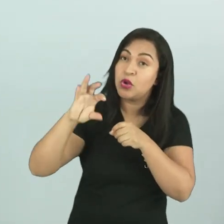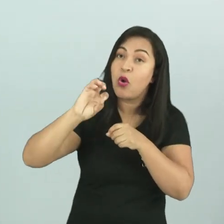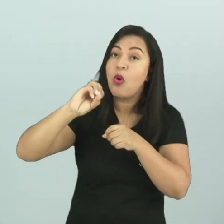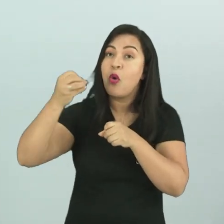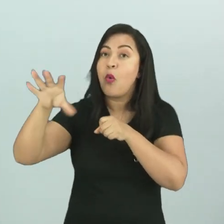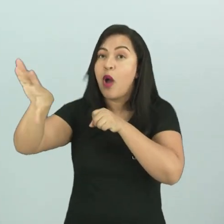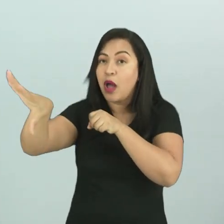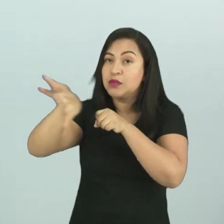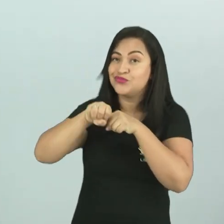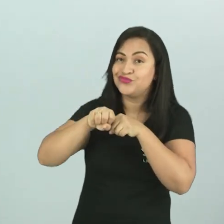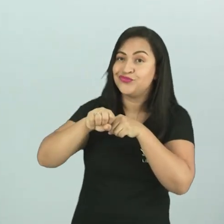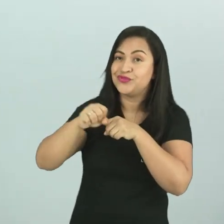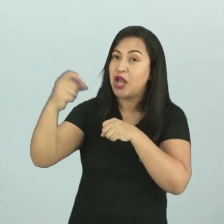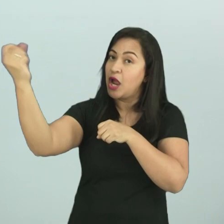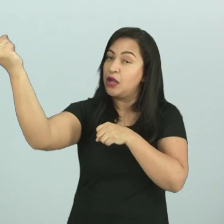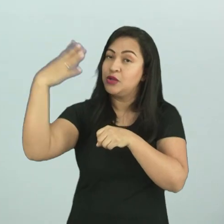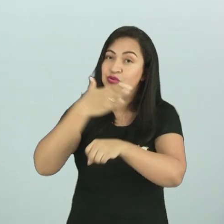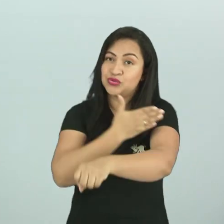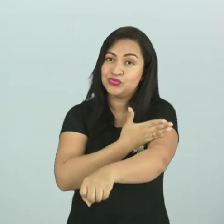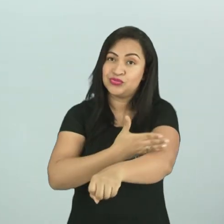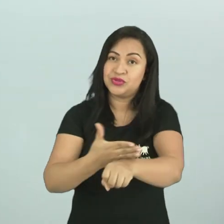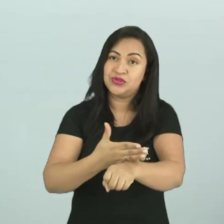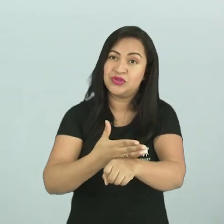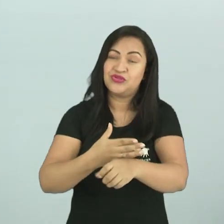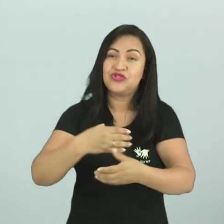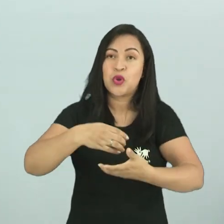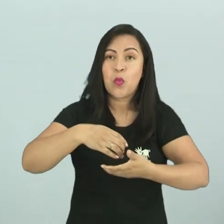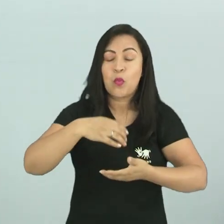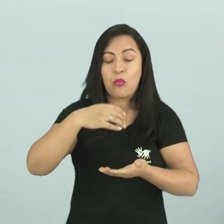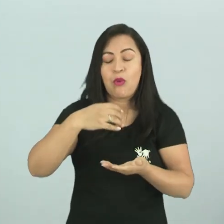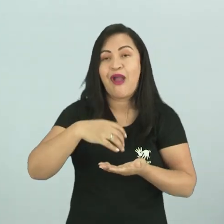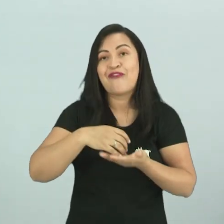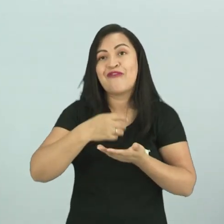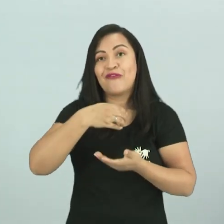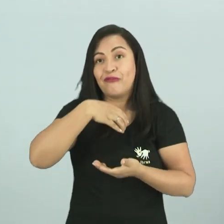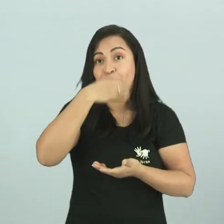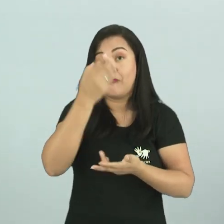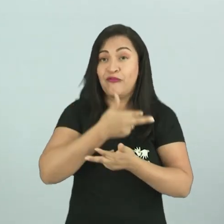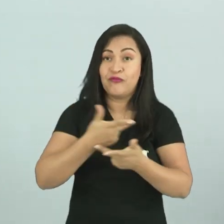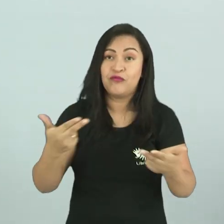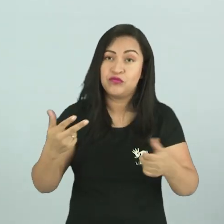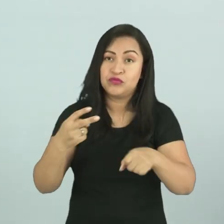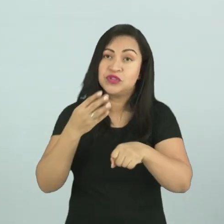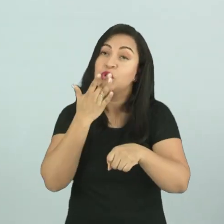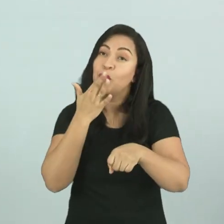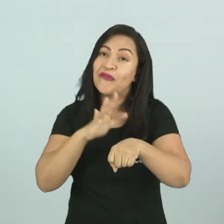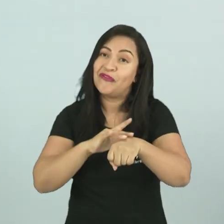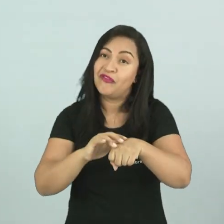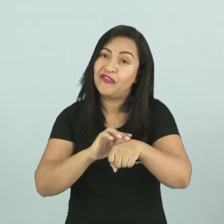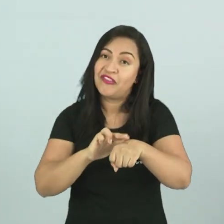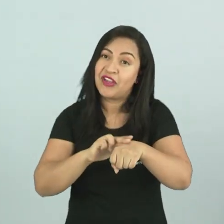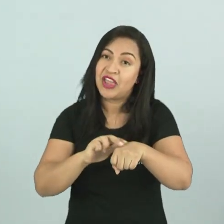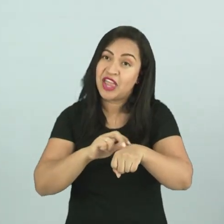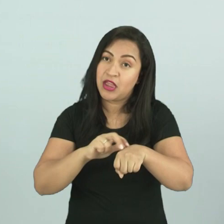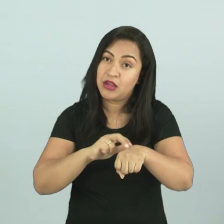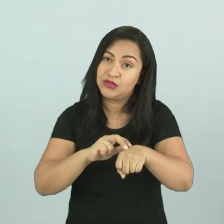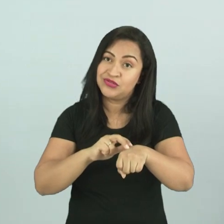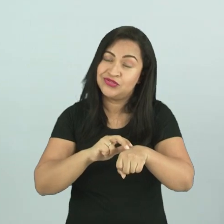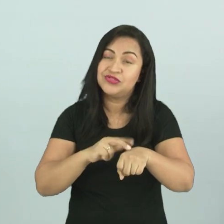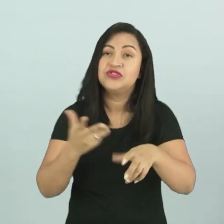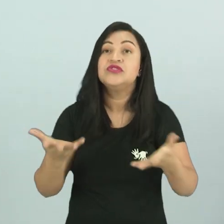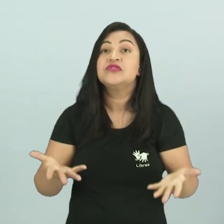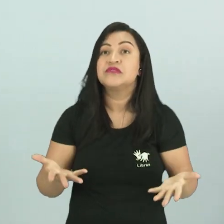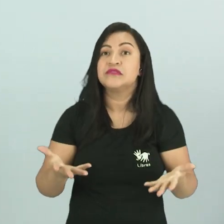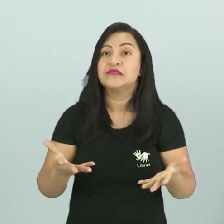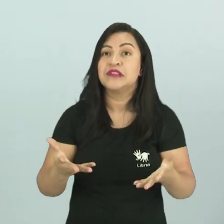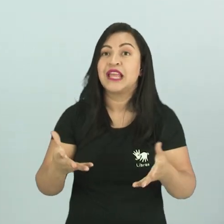que acontece? Se a gente tem uma melancia com a casca verde, os comprimentos de onda relacionados à casca, àquela coloração